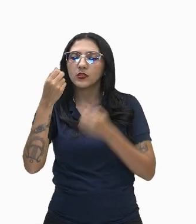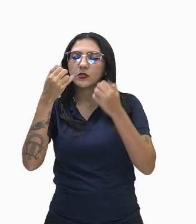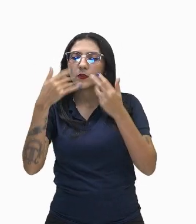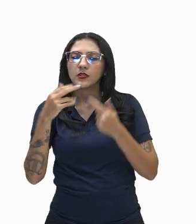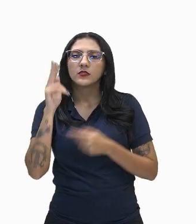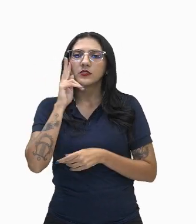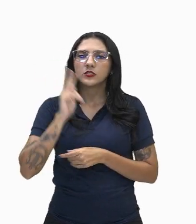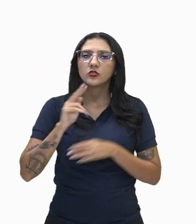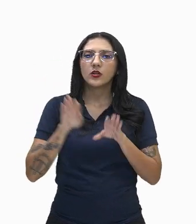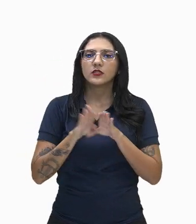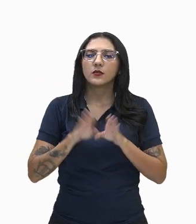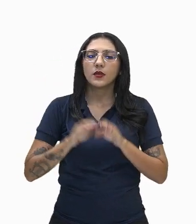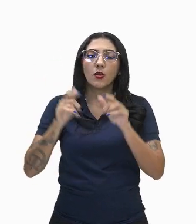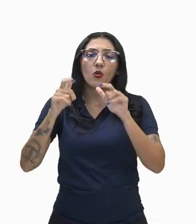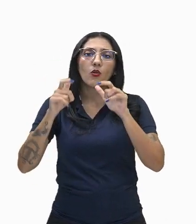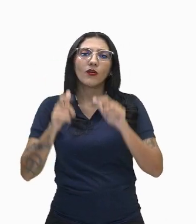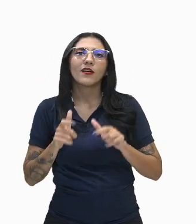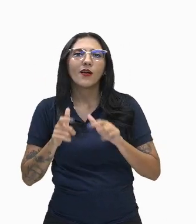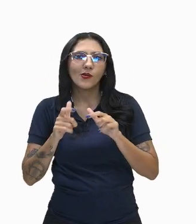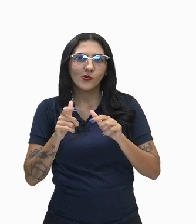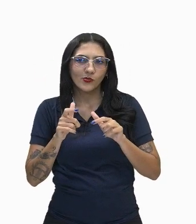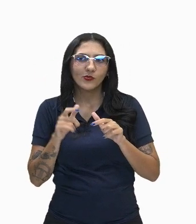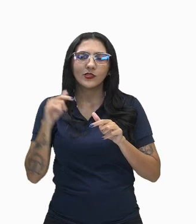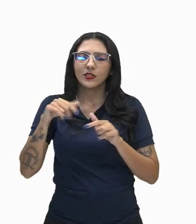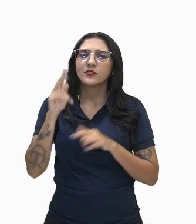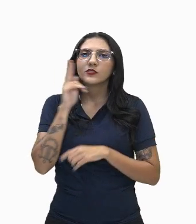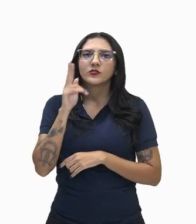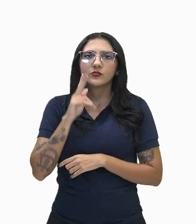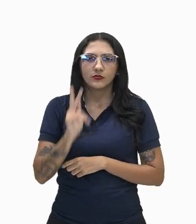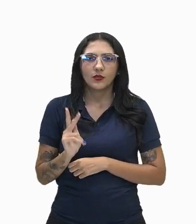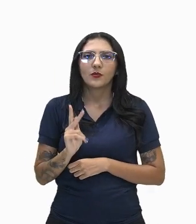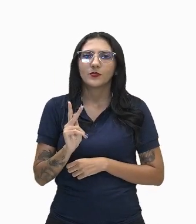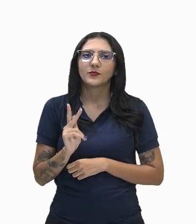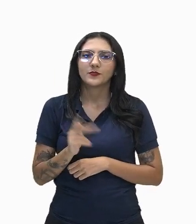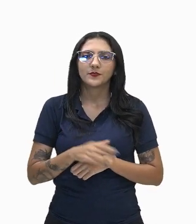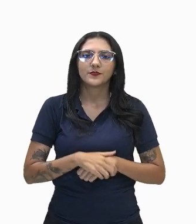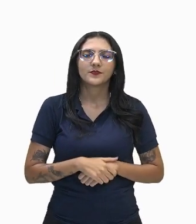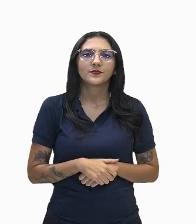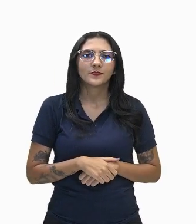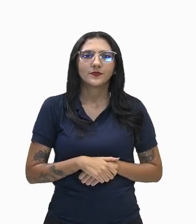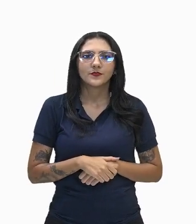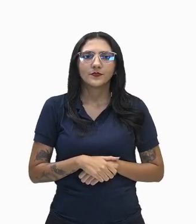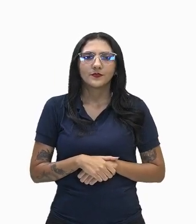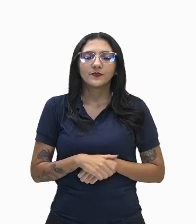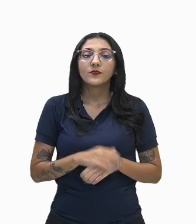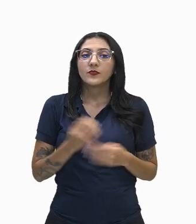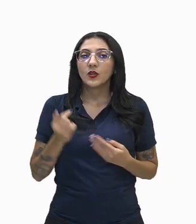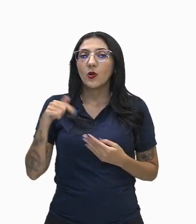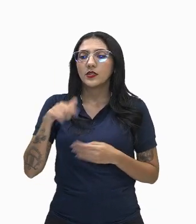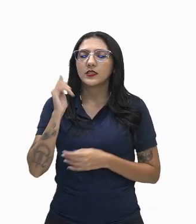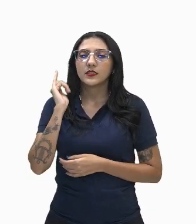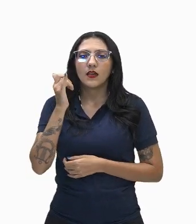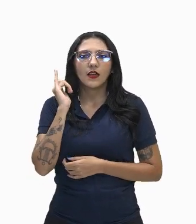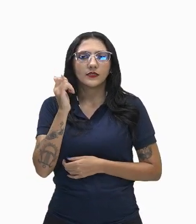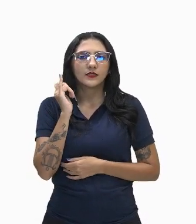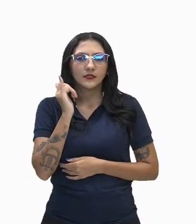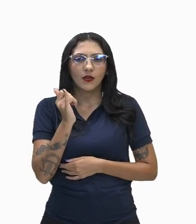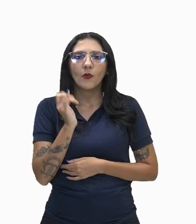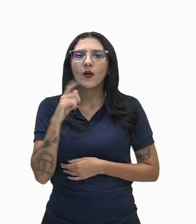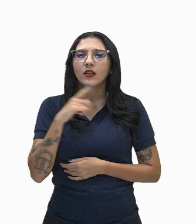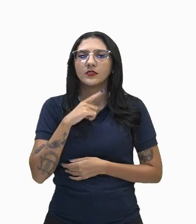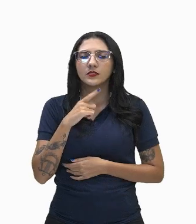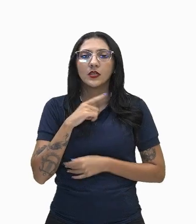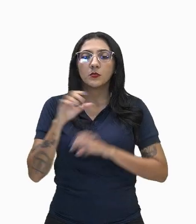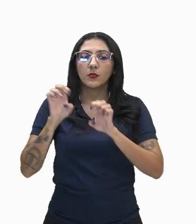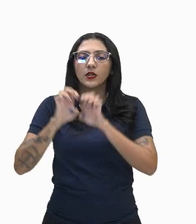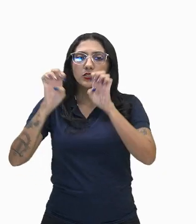o local onde se desenvolve a história. Muito bem. Então, a narração tem uma